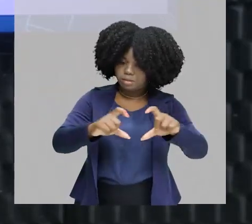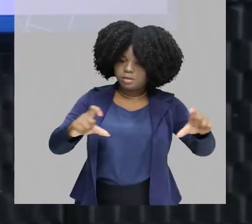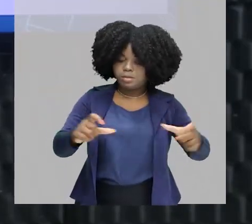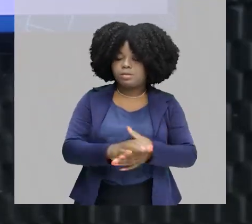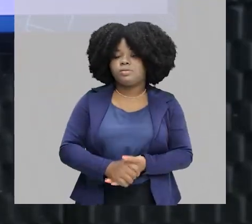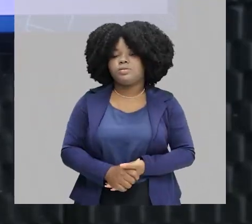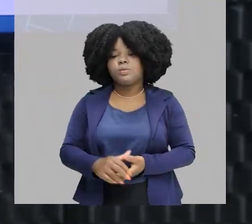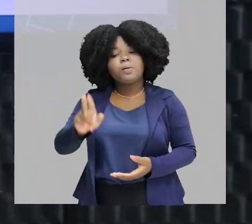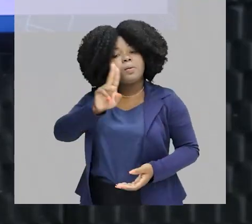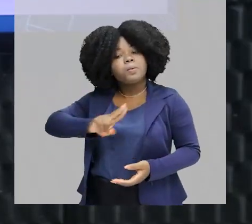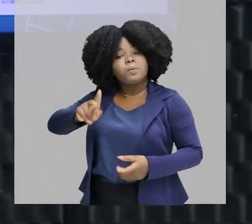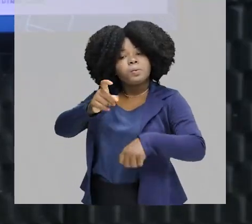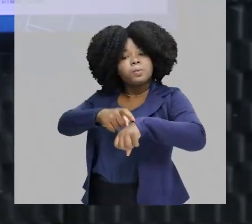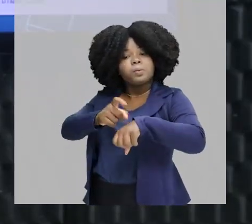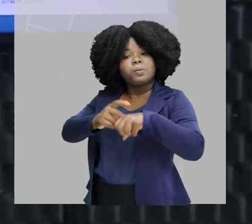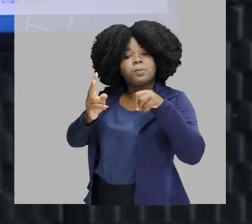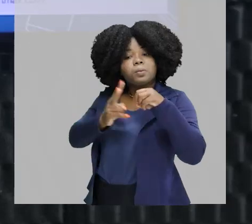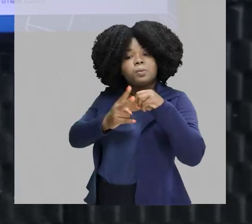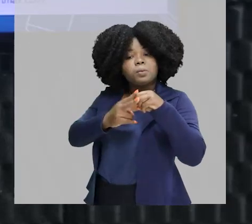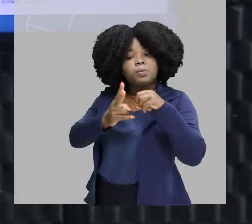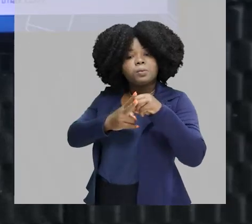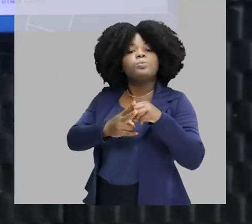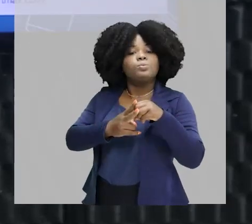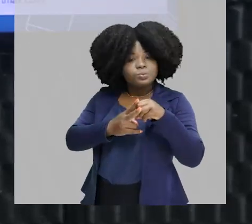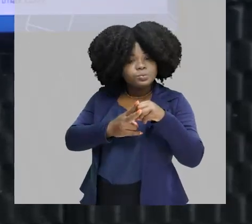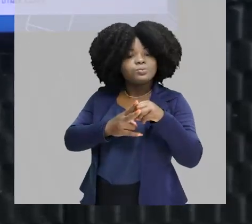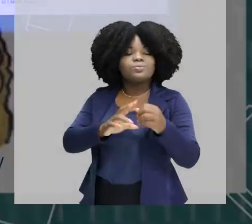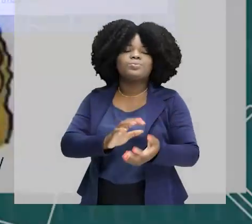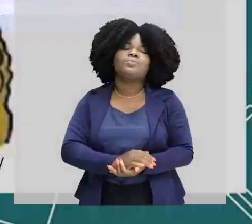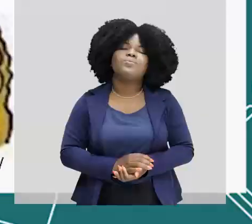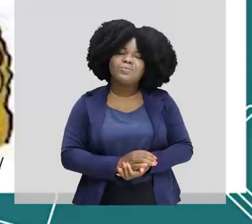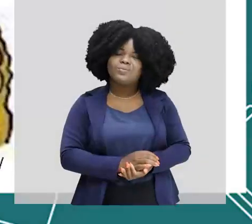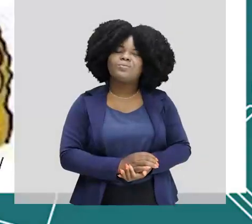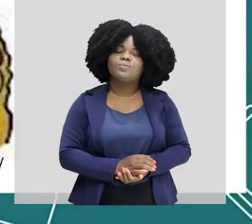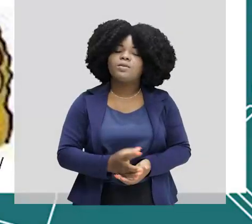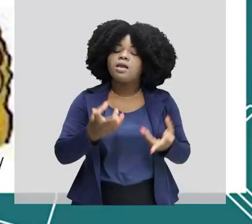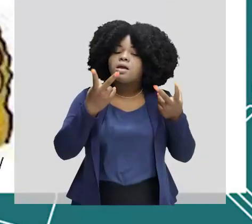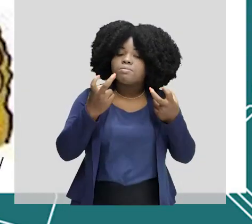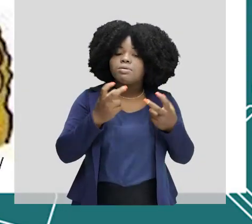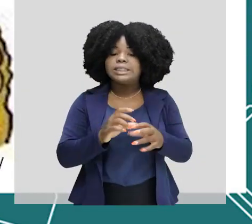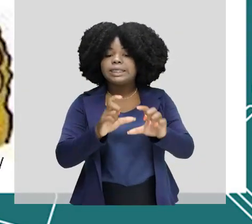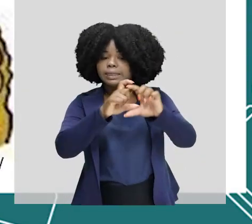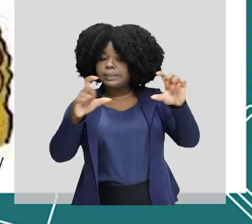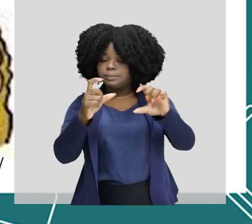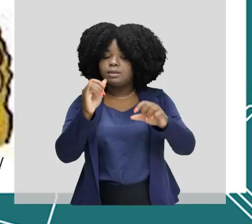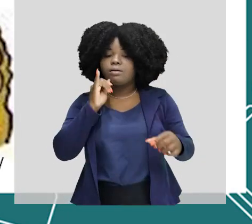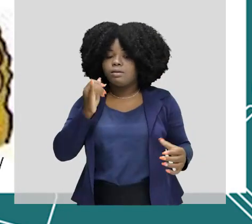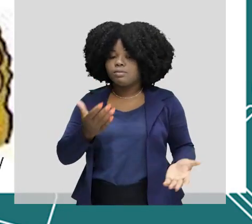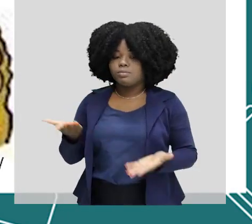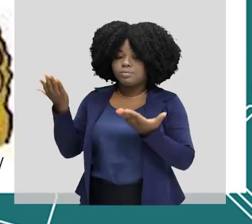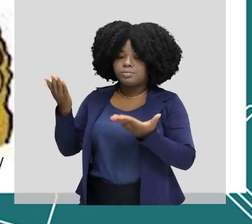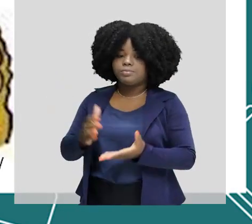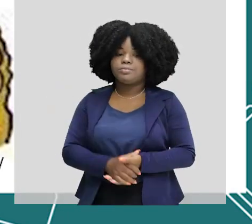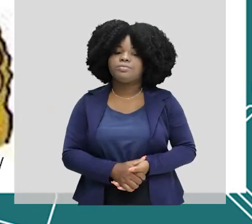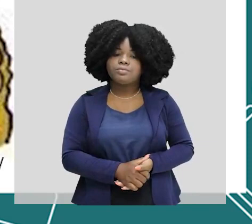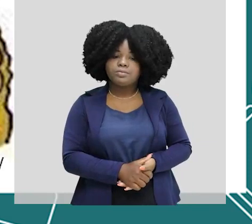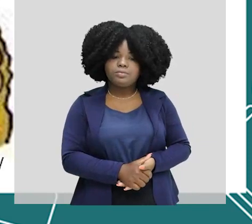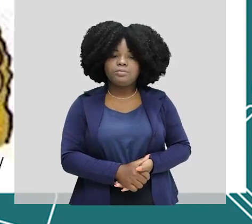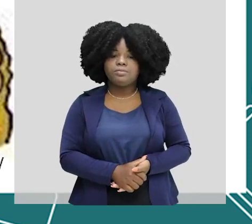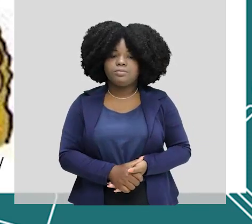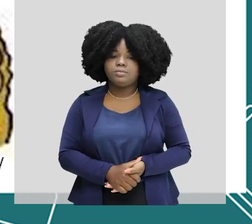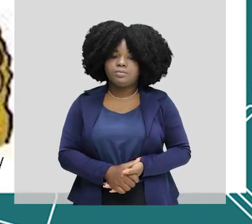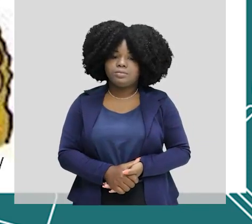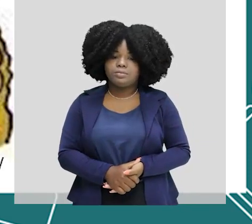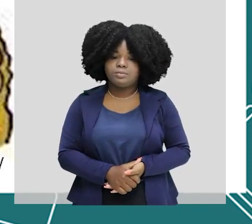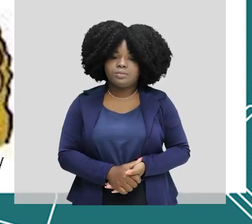esse uso desse tempo verbal nessas circunstâncias. Olha a frase, por exemplo, We've been waiting